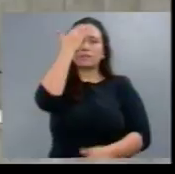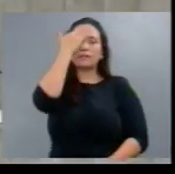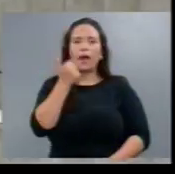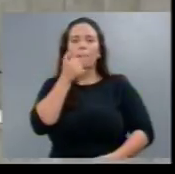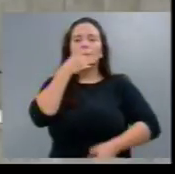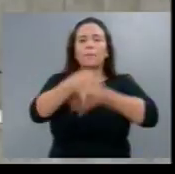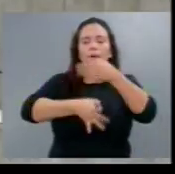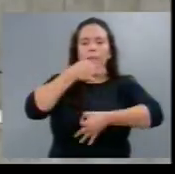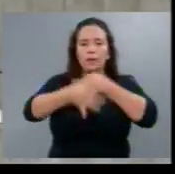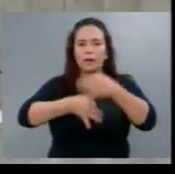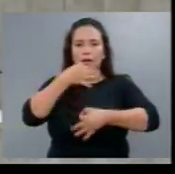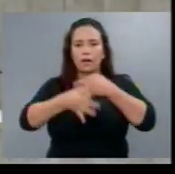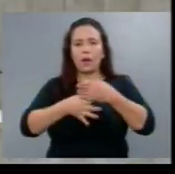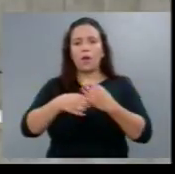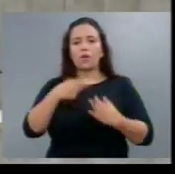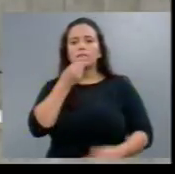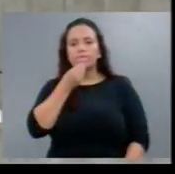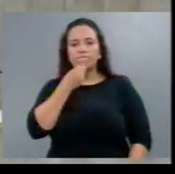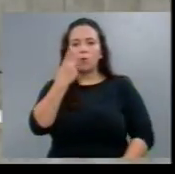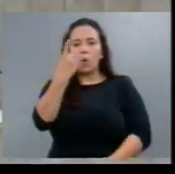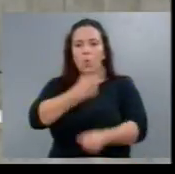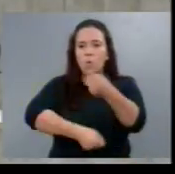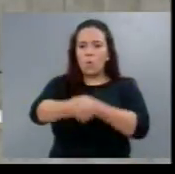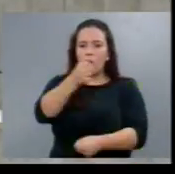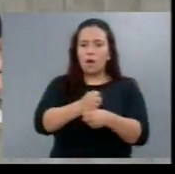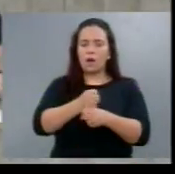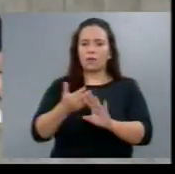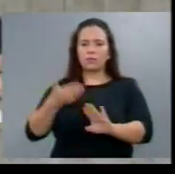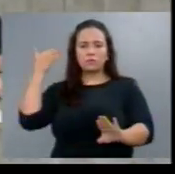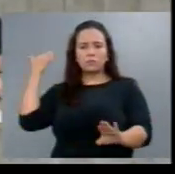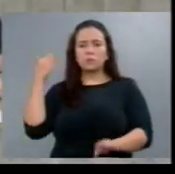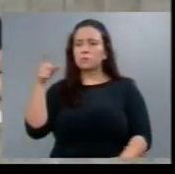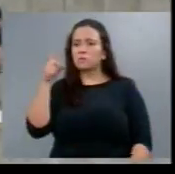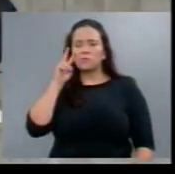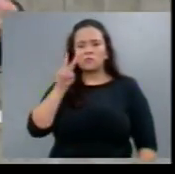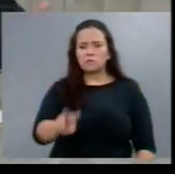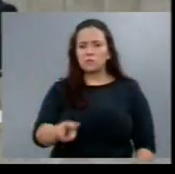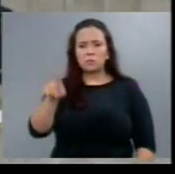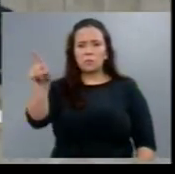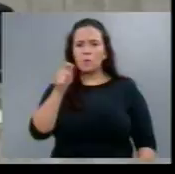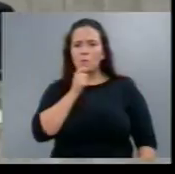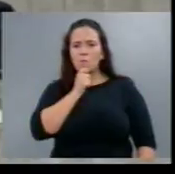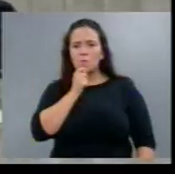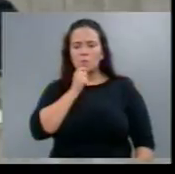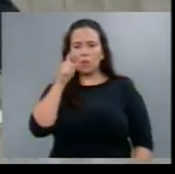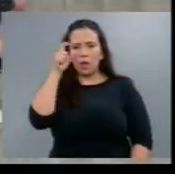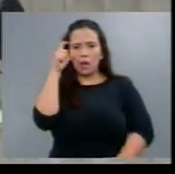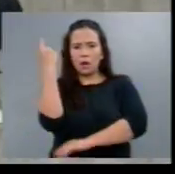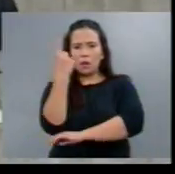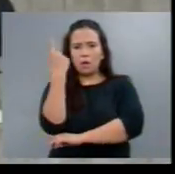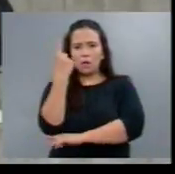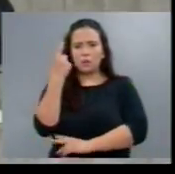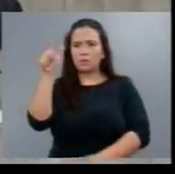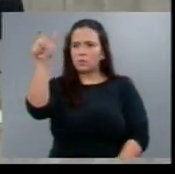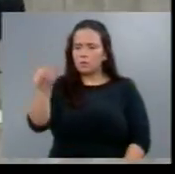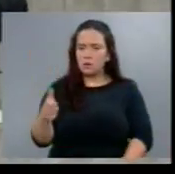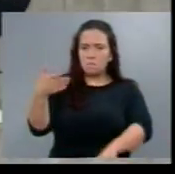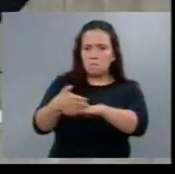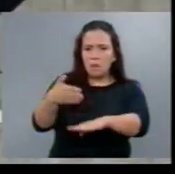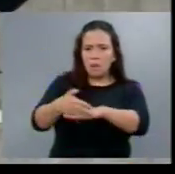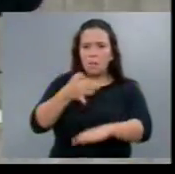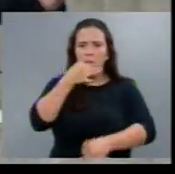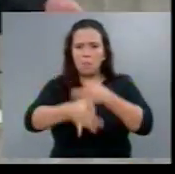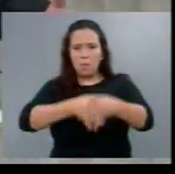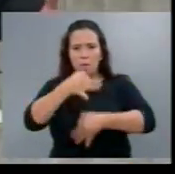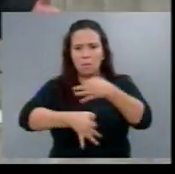tonitruante há um ano atrás. E eu não vi aqui, eu não vi o Renato aqui, partícipe daquilo